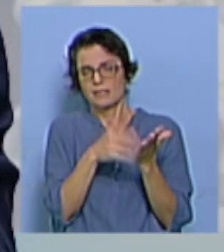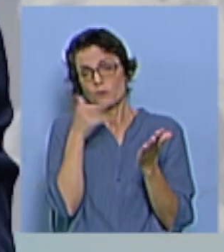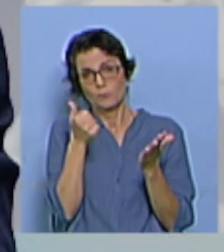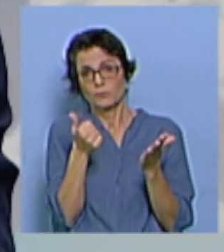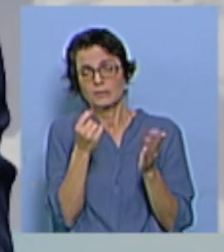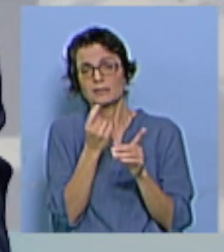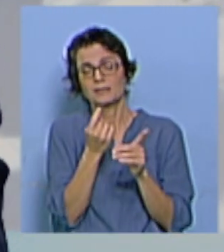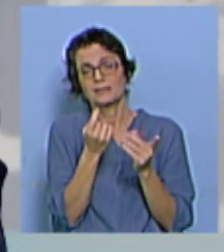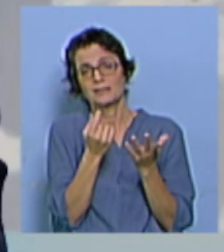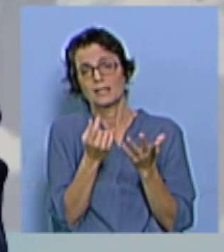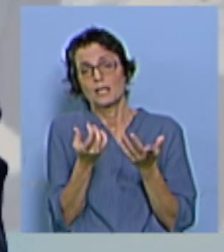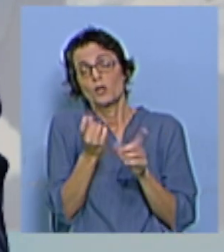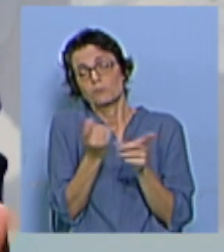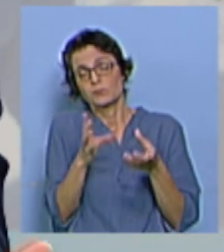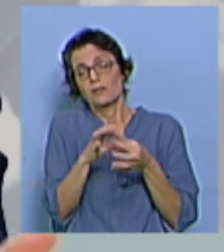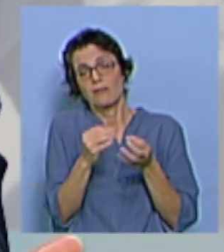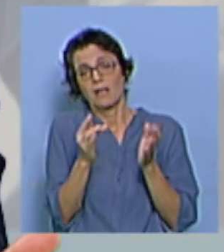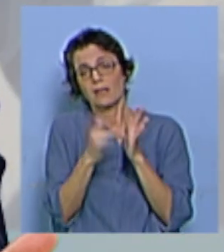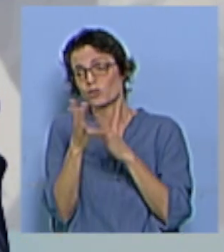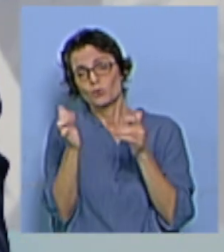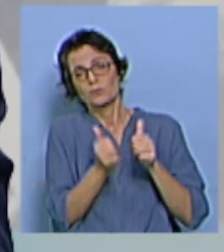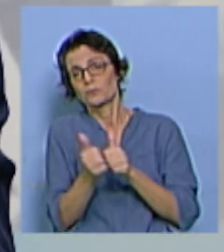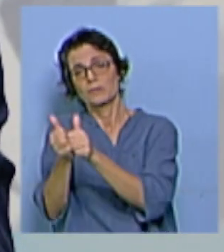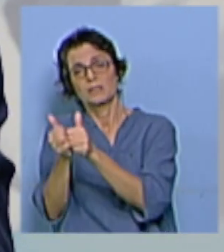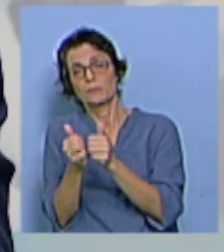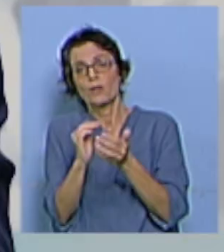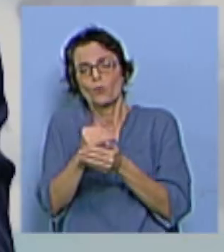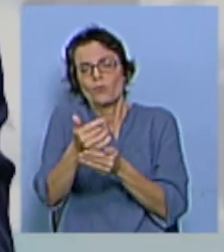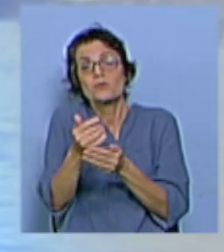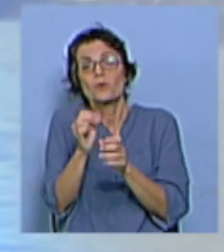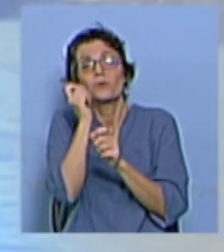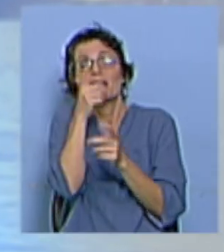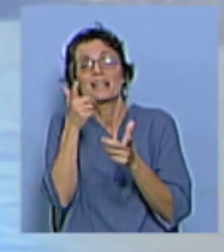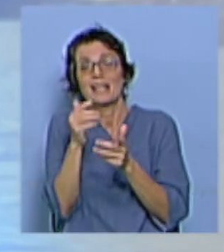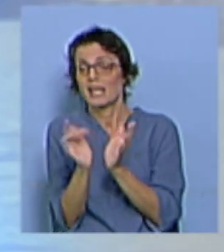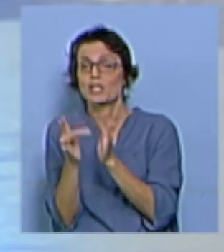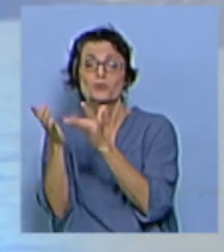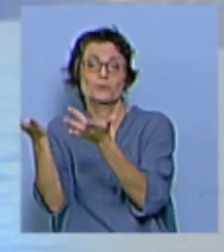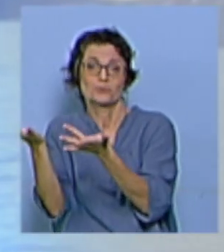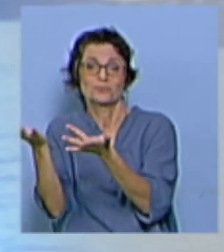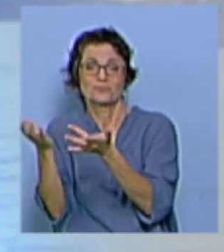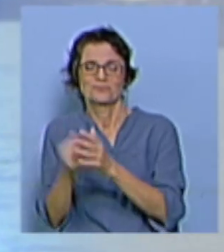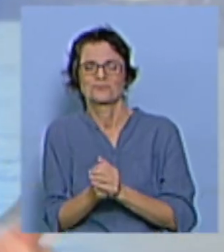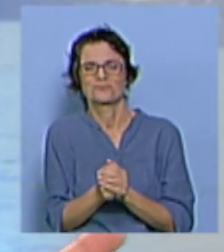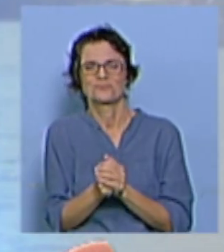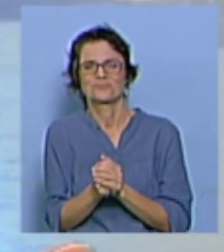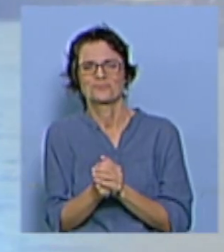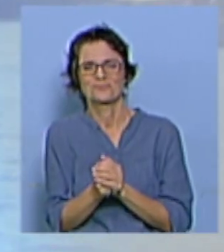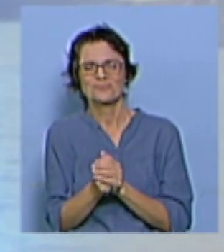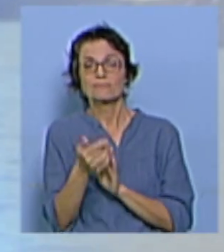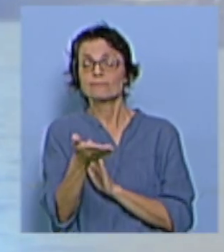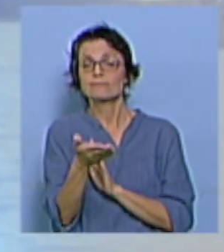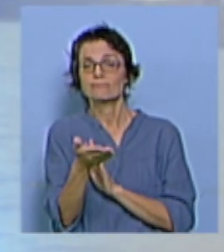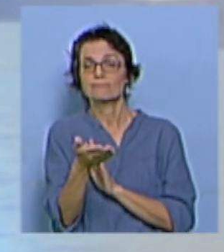seguir Jesus e comprar o tesouro que é Ele próprio, não é? E o que é que estas parábolas dizem também da própria experiência cristã,